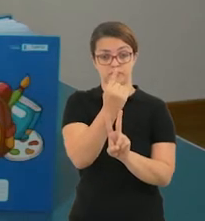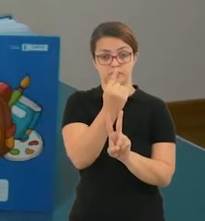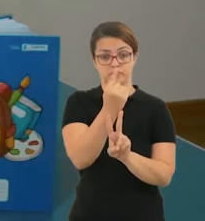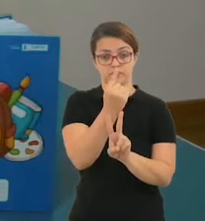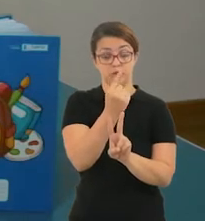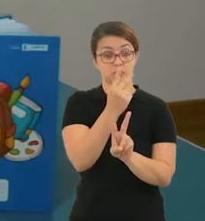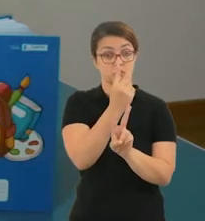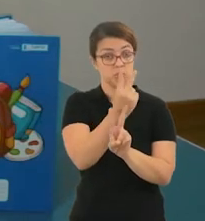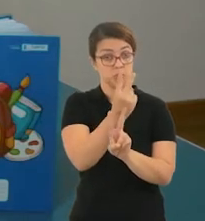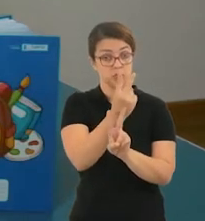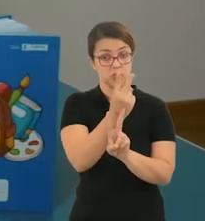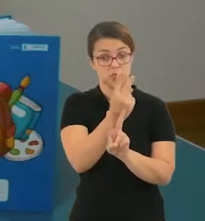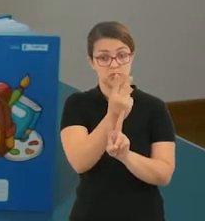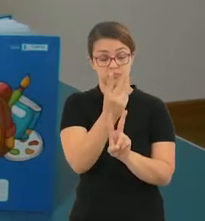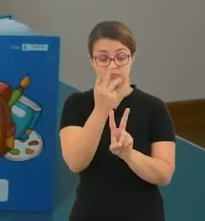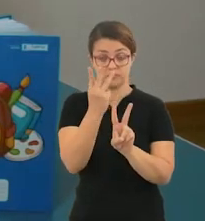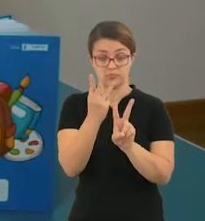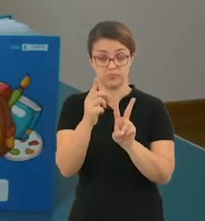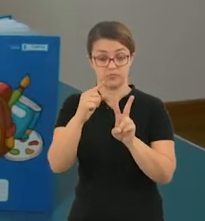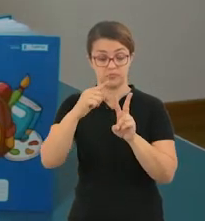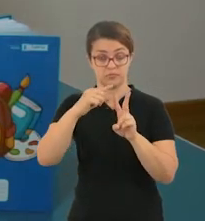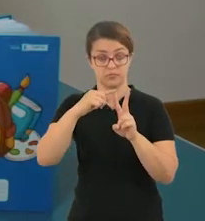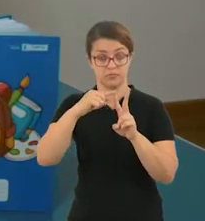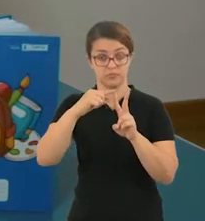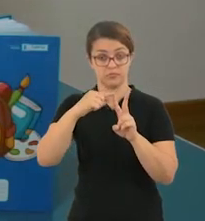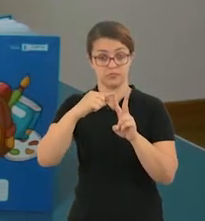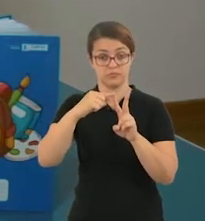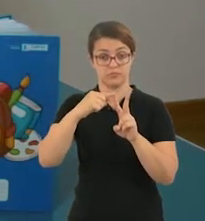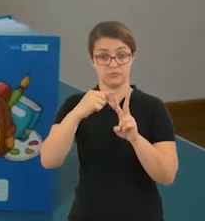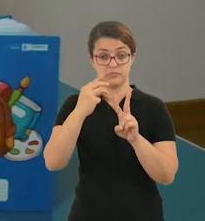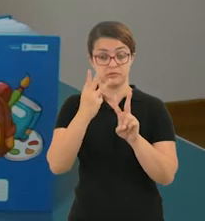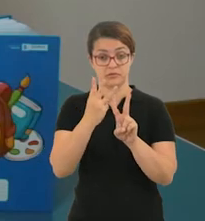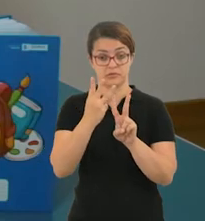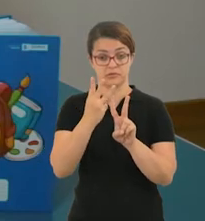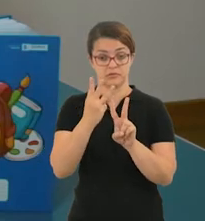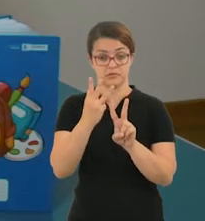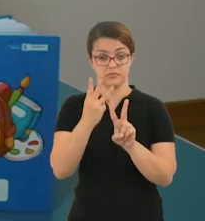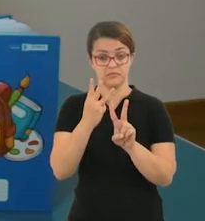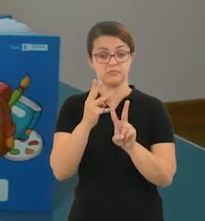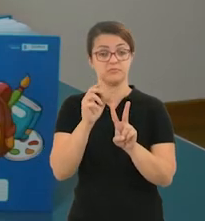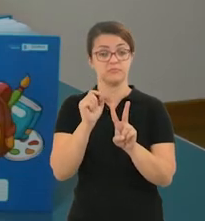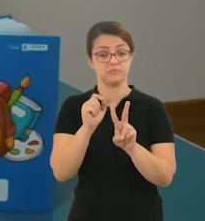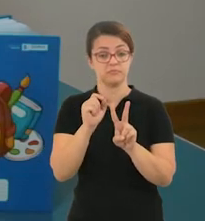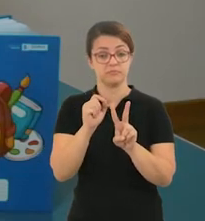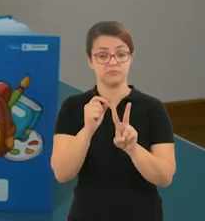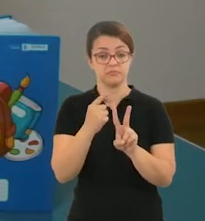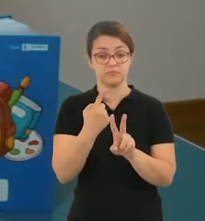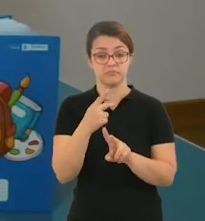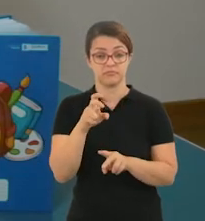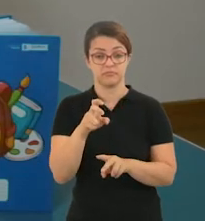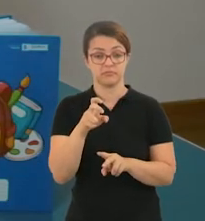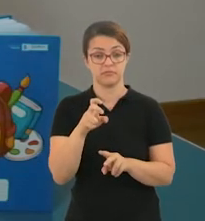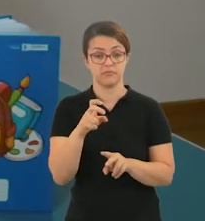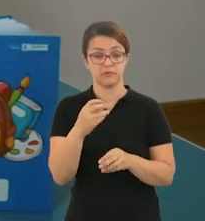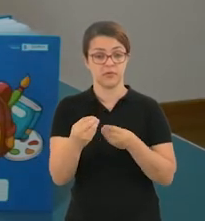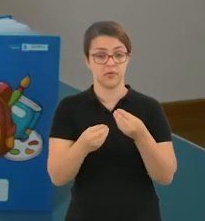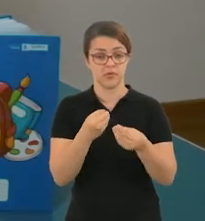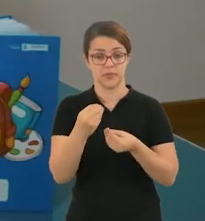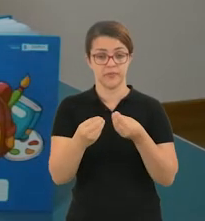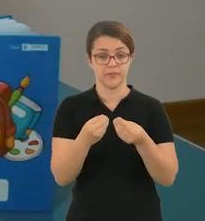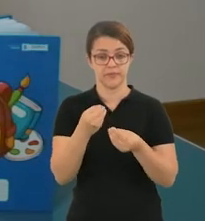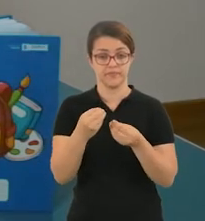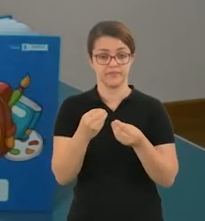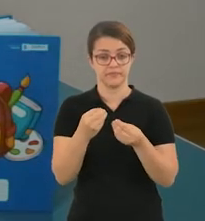que é o número 2 do 20. E na casa da unidade, o número 3. Aqui o 15, ele